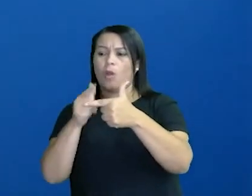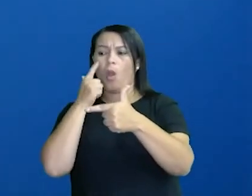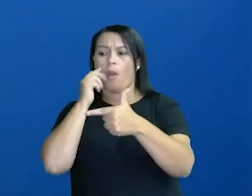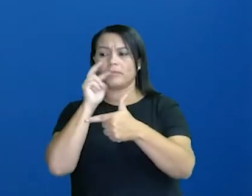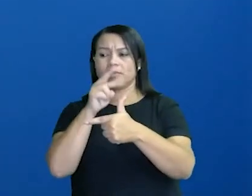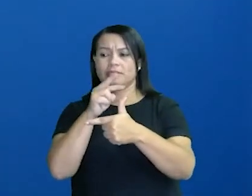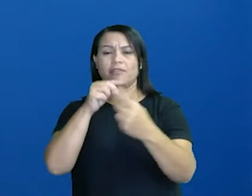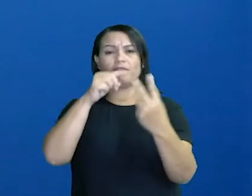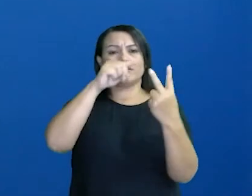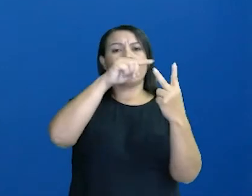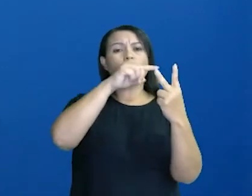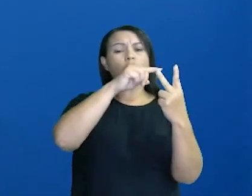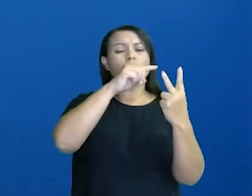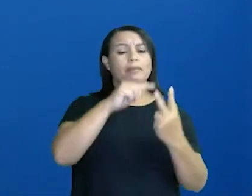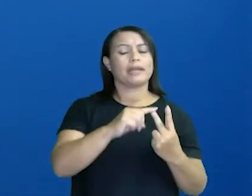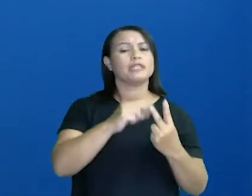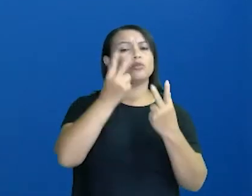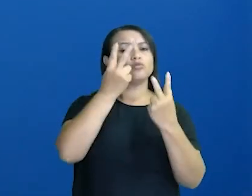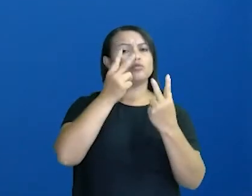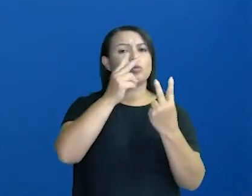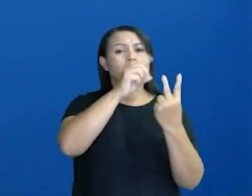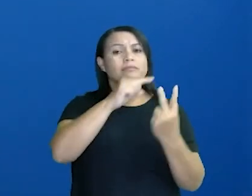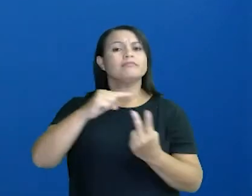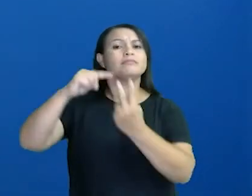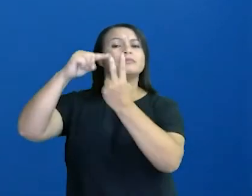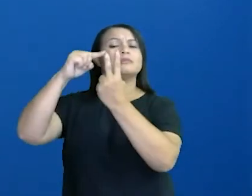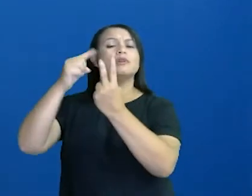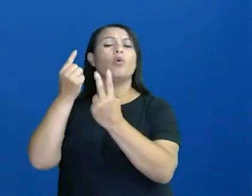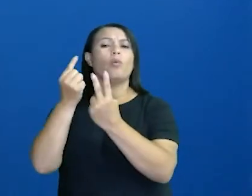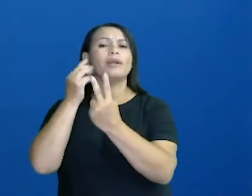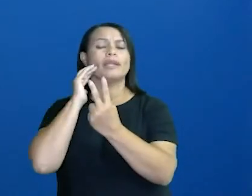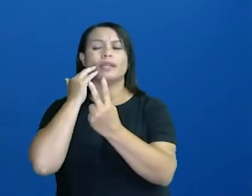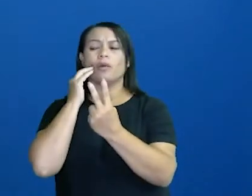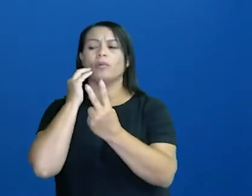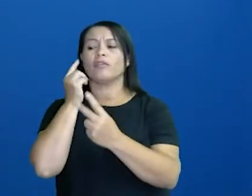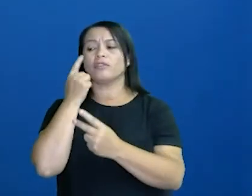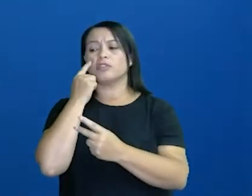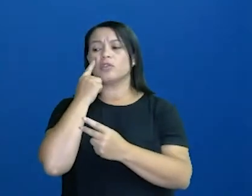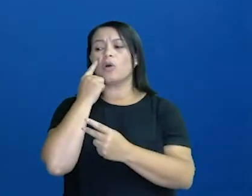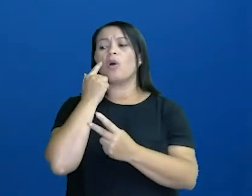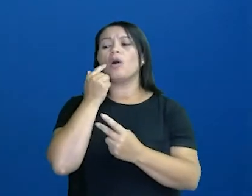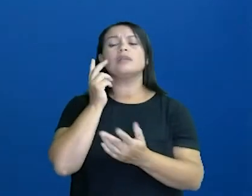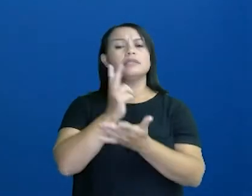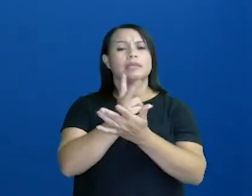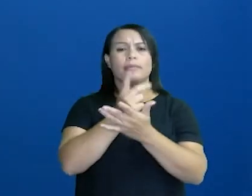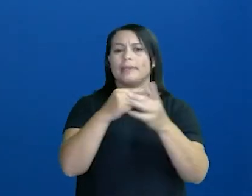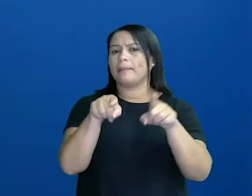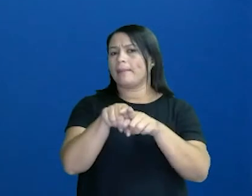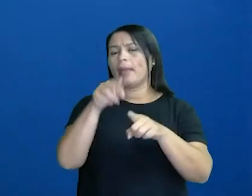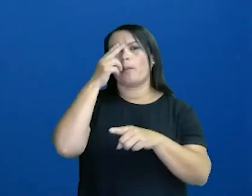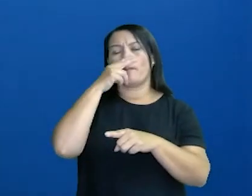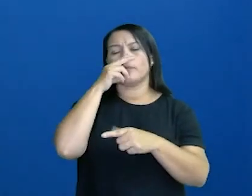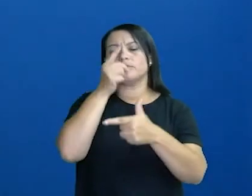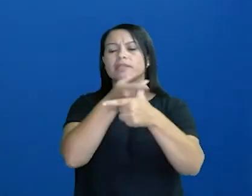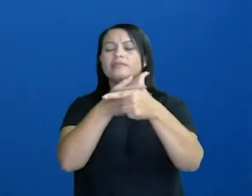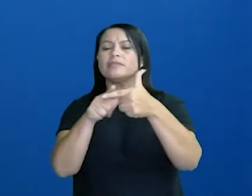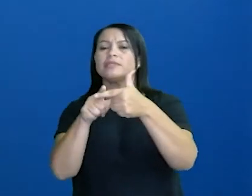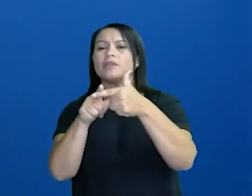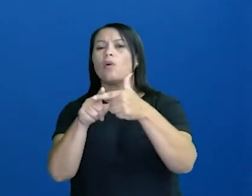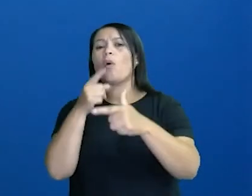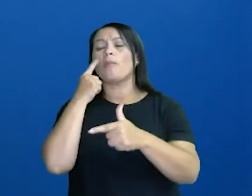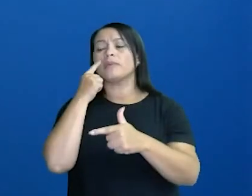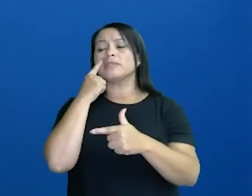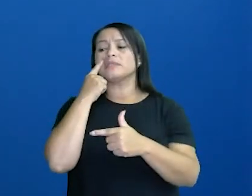igual aqui que foi da multiplicação prevaleceu aqui duas vezes três tá então que vai prevalecer também o sinal da divisão